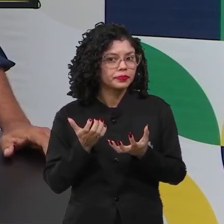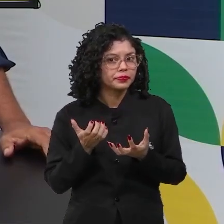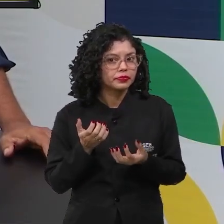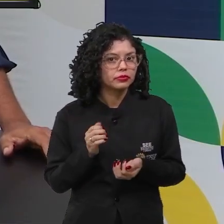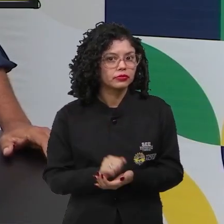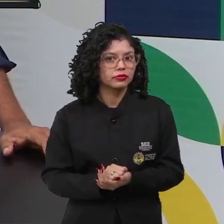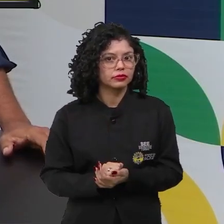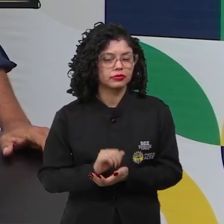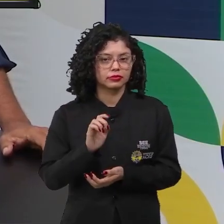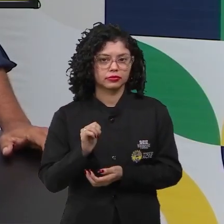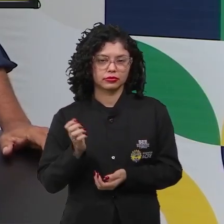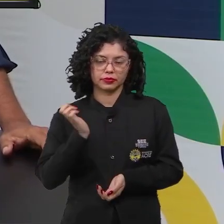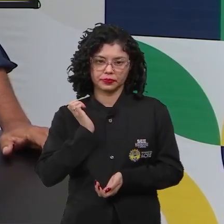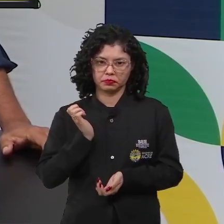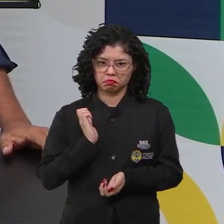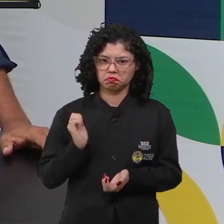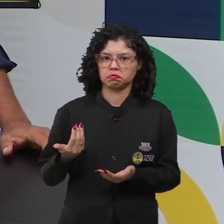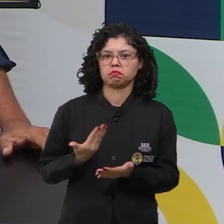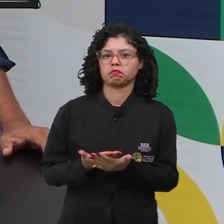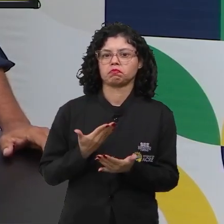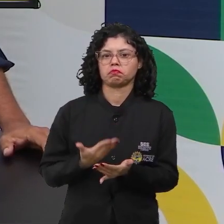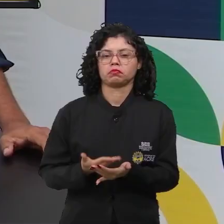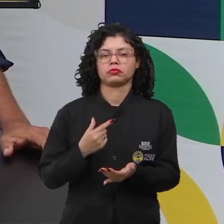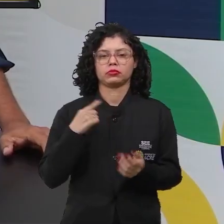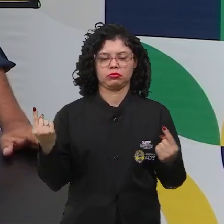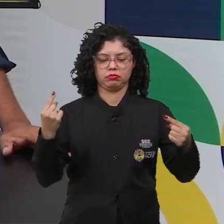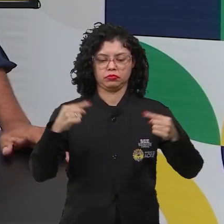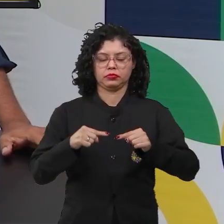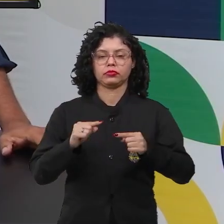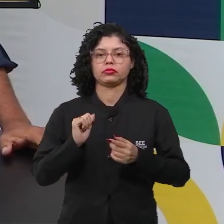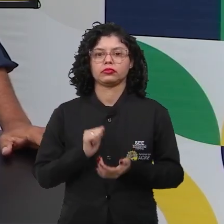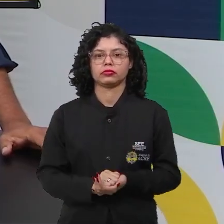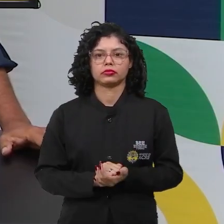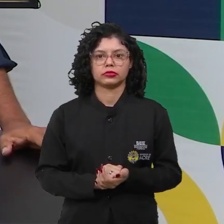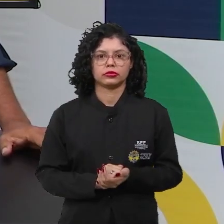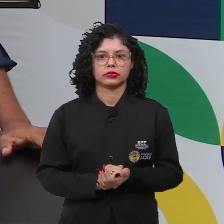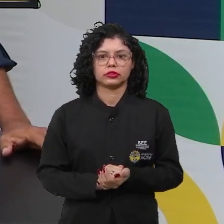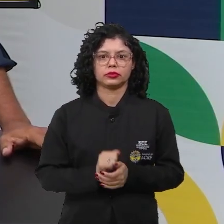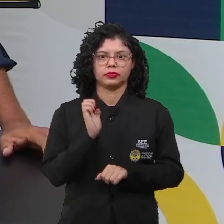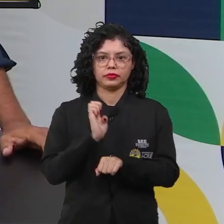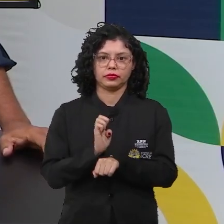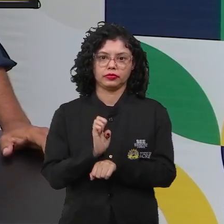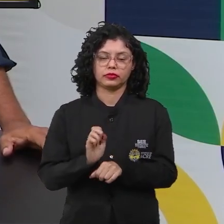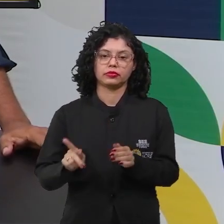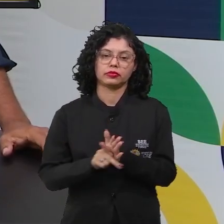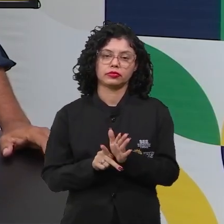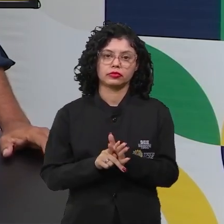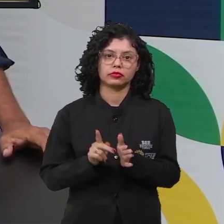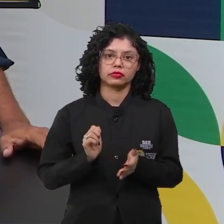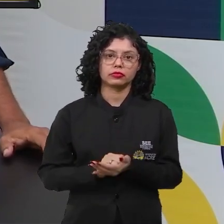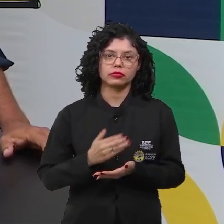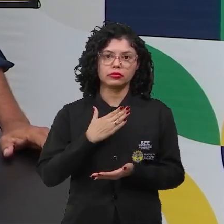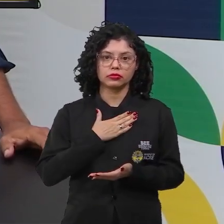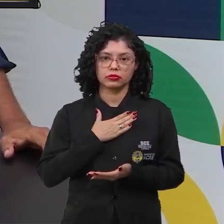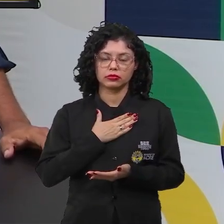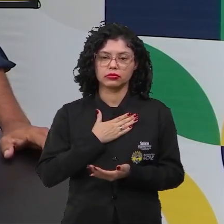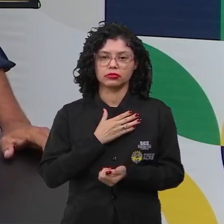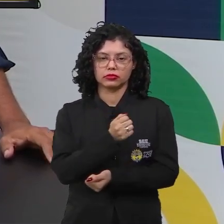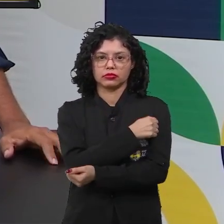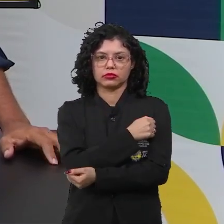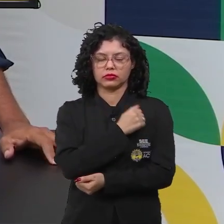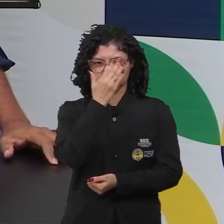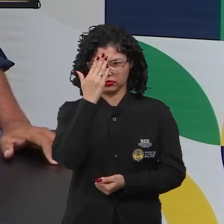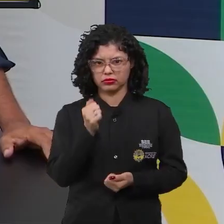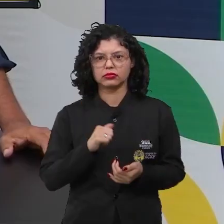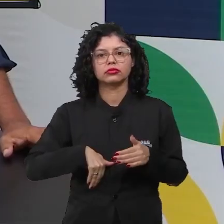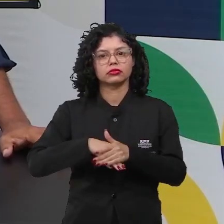de elite. Eu quero que vocês vão competir aí nos interestaduais e tudo mais. Então, na minha aula, só vem quem sabe